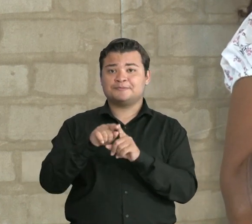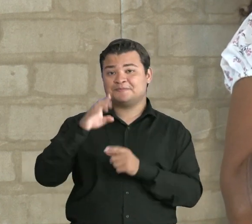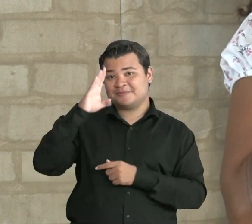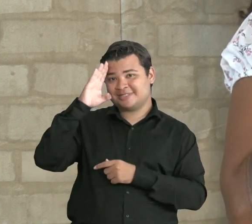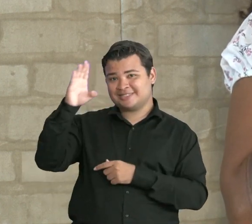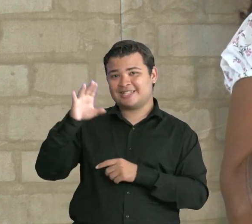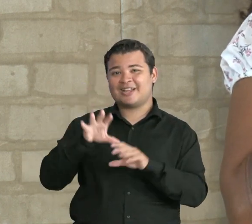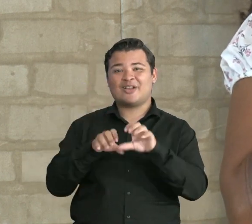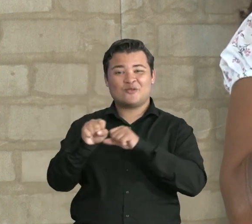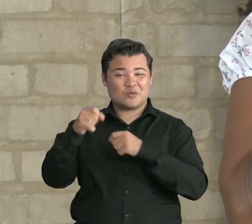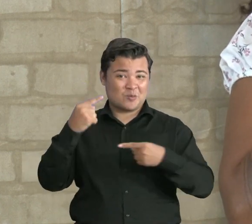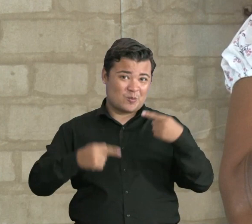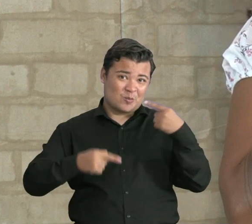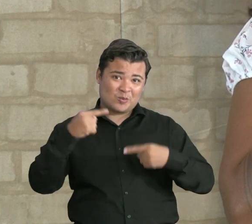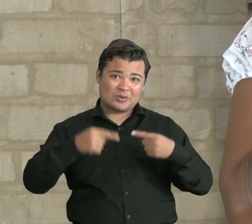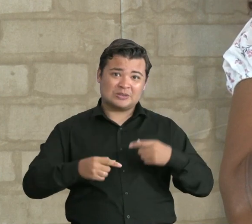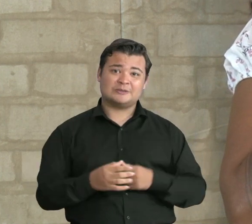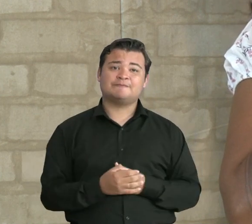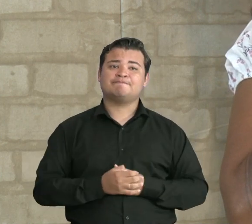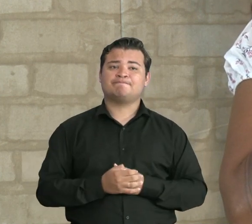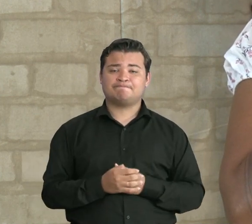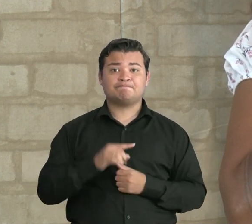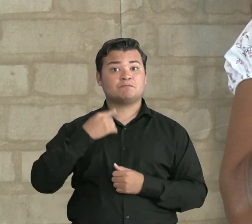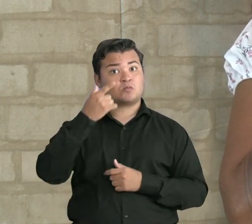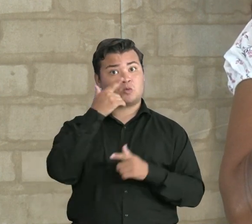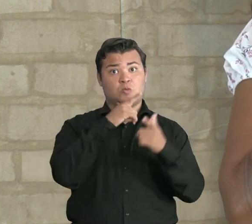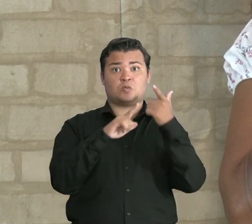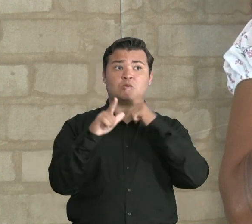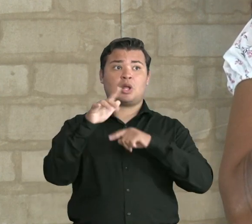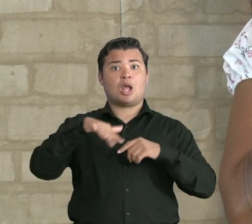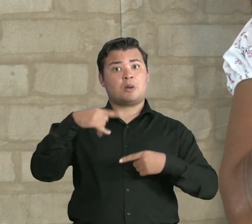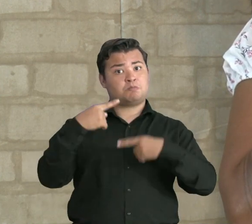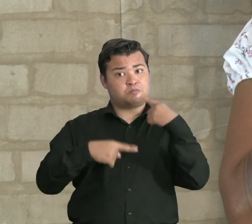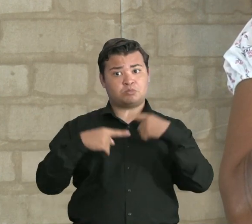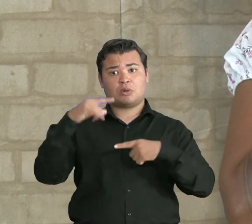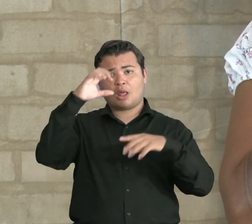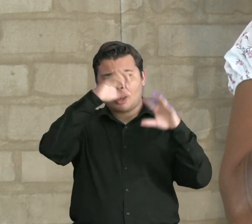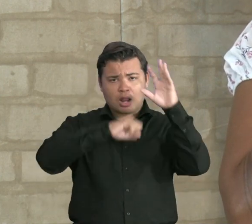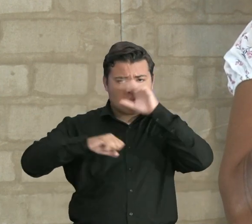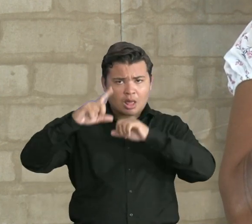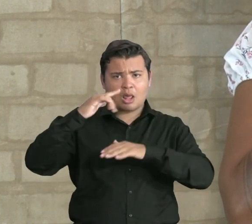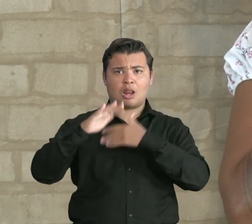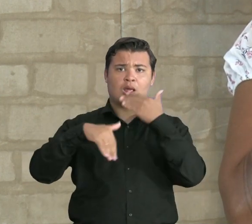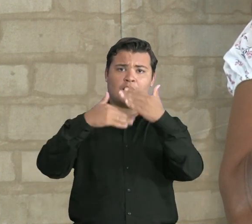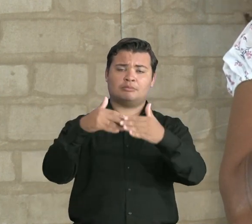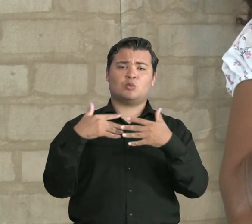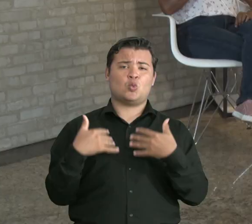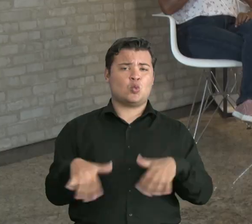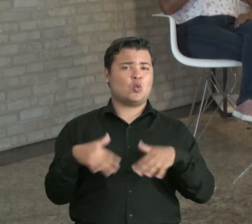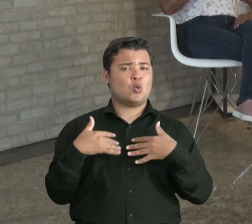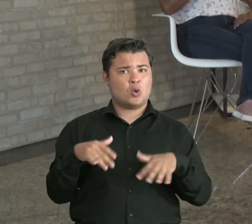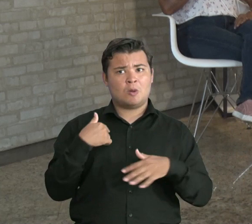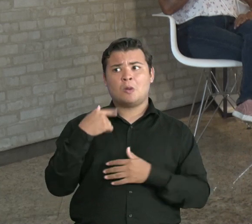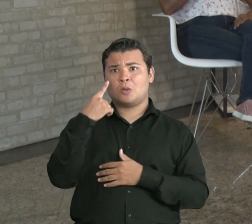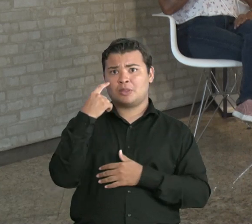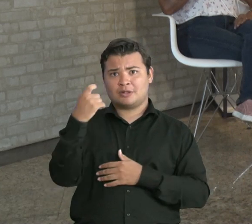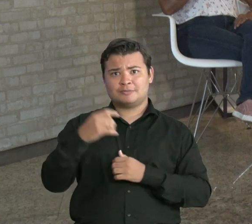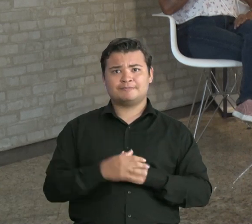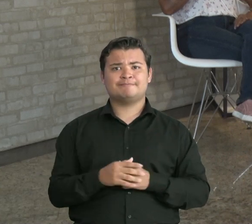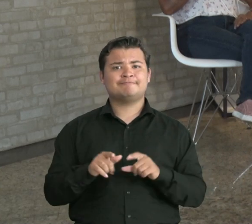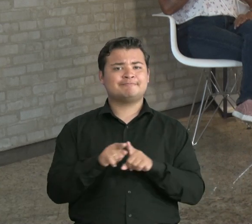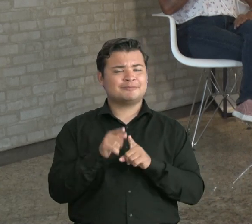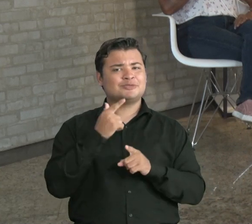formação política. A gente tem alcançado um nível de formação política muito interessante no NIP-DH e vida longa